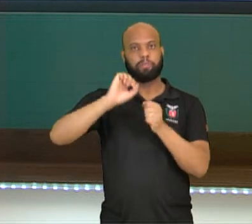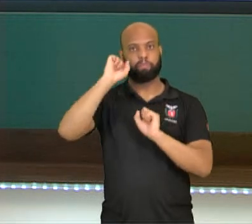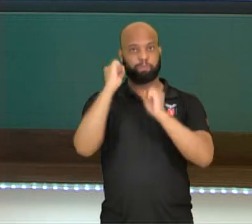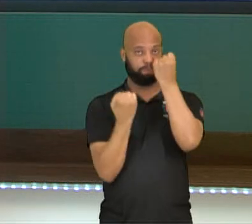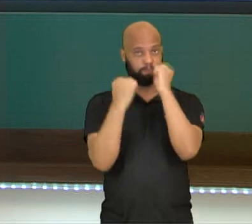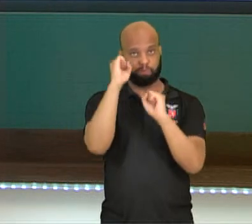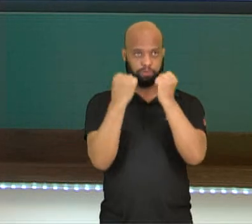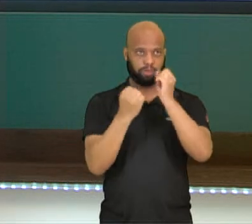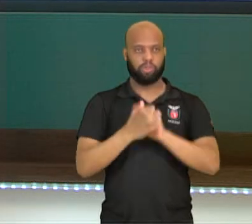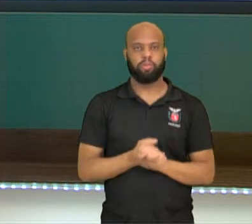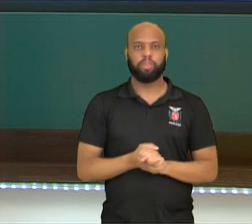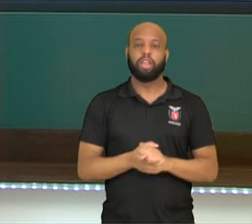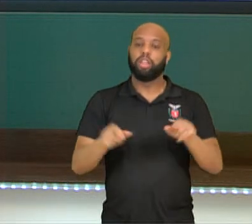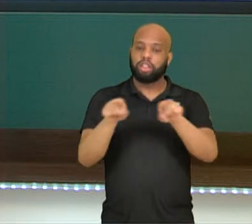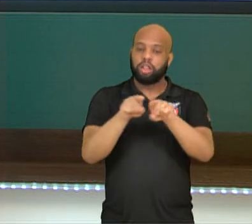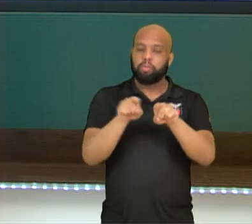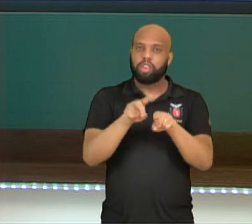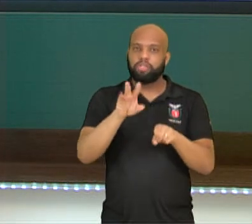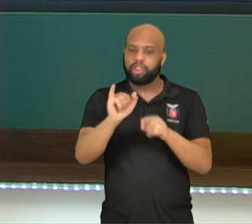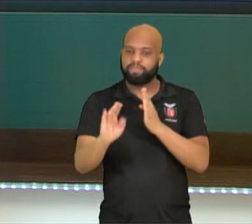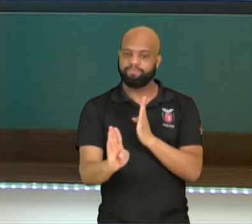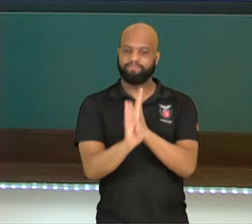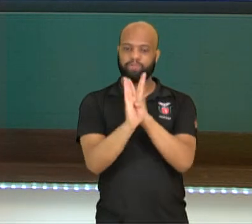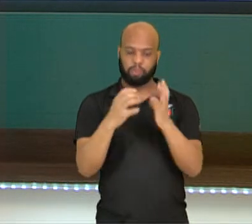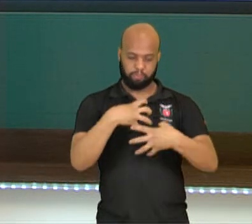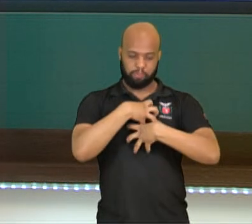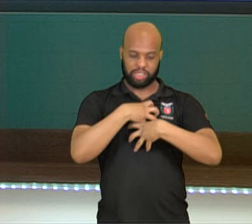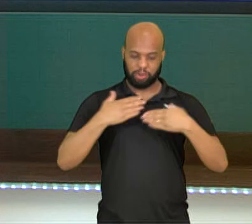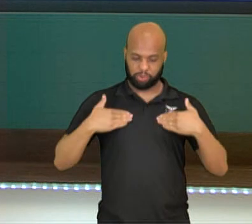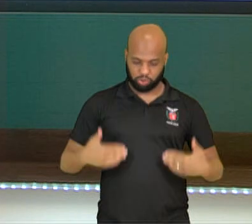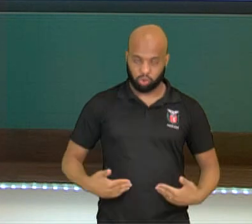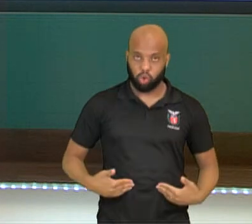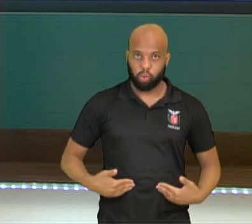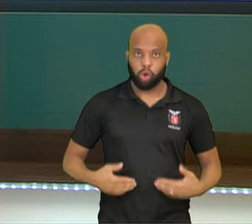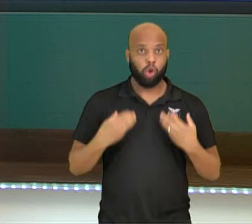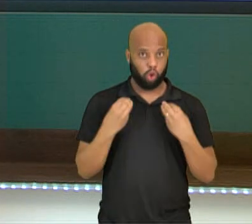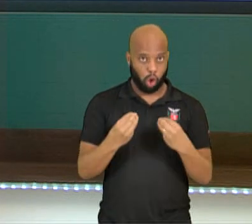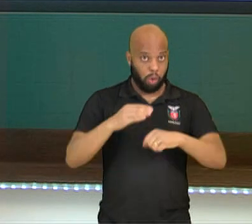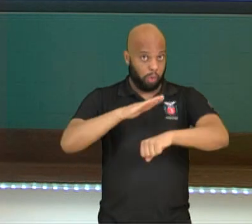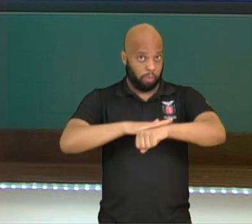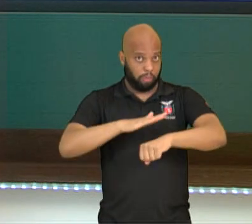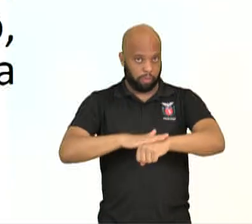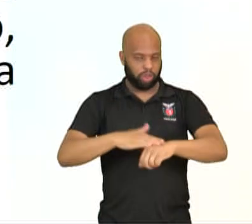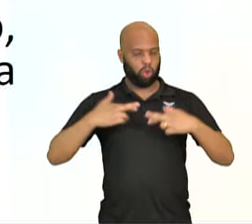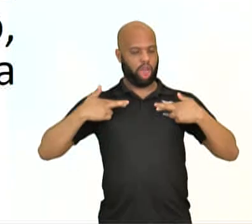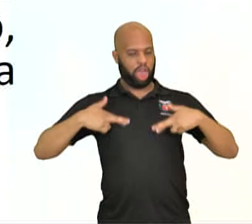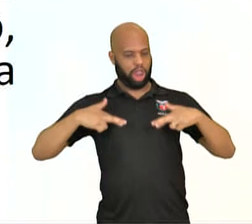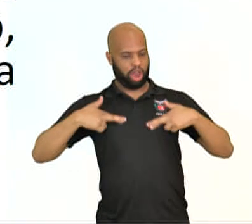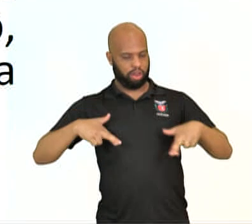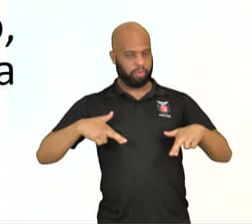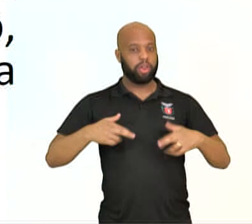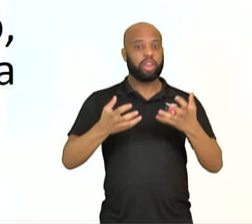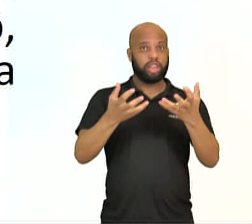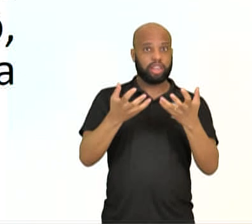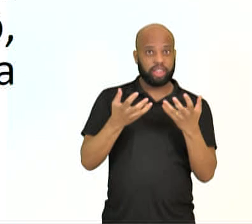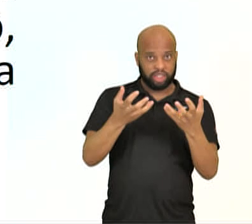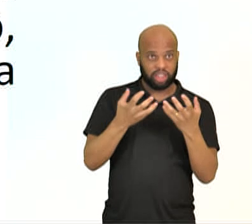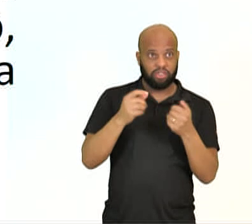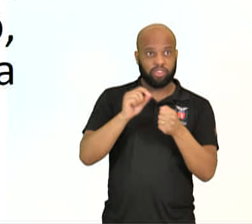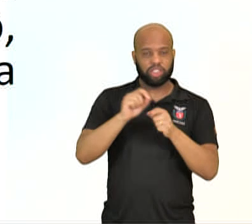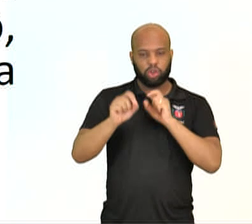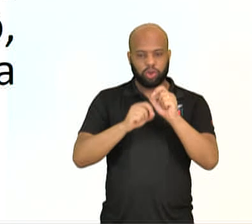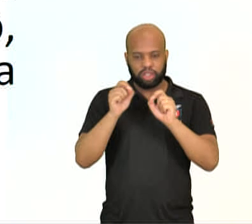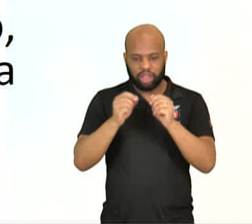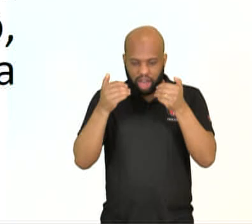atividade. Identificar as sensações corporais proporcionadas pelo relaxamento, visando a ampliação da